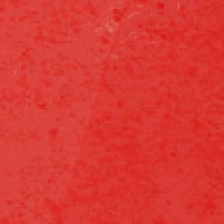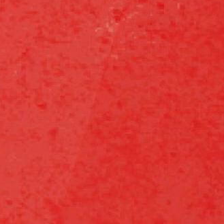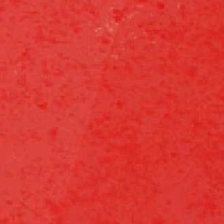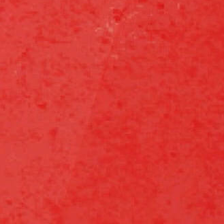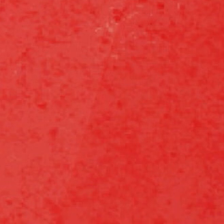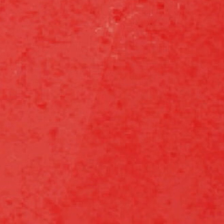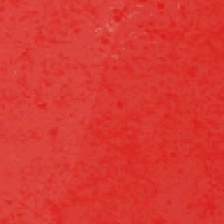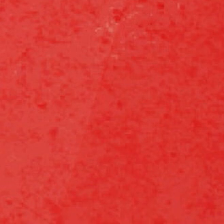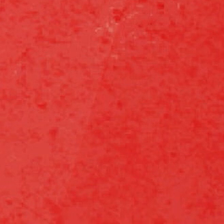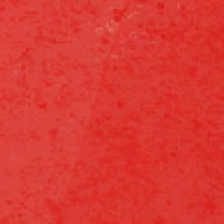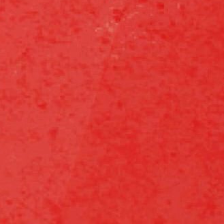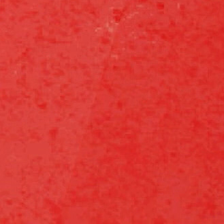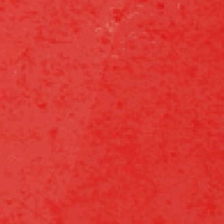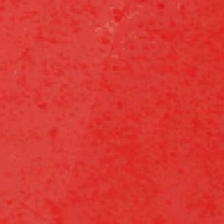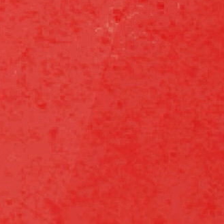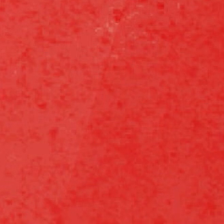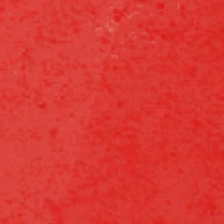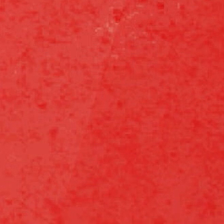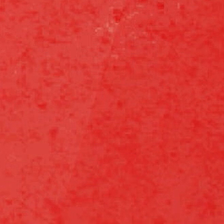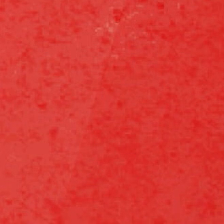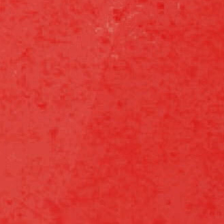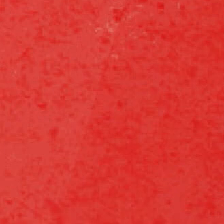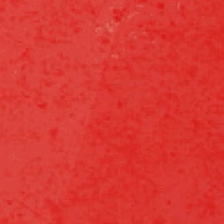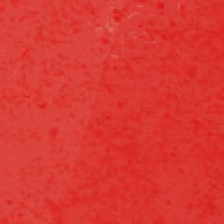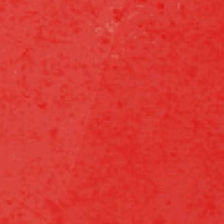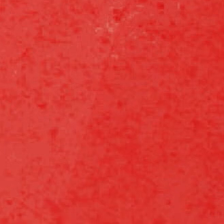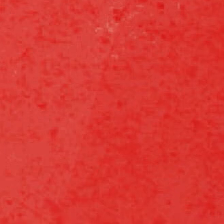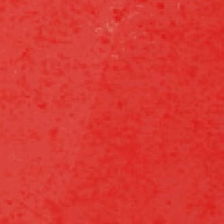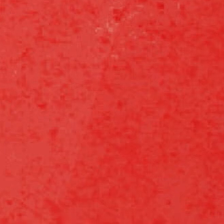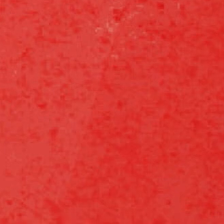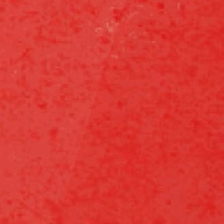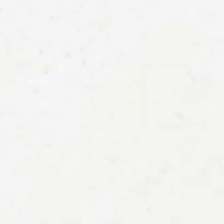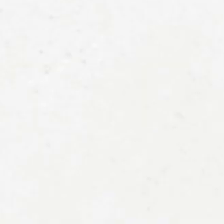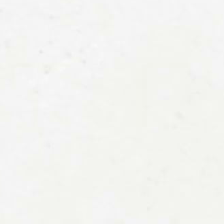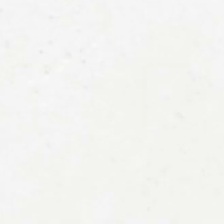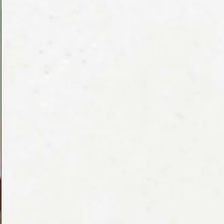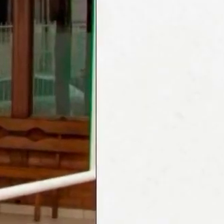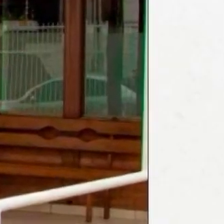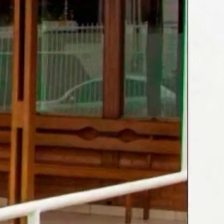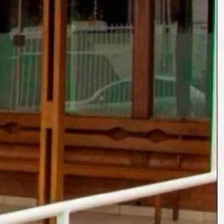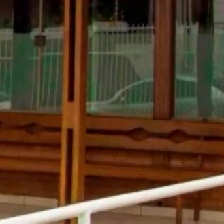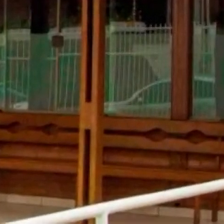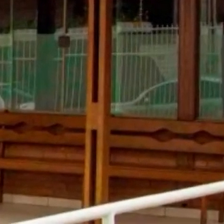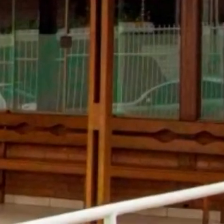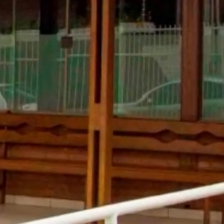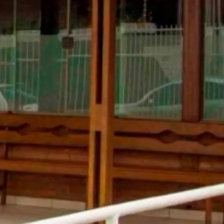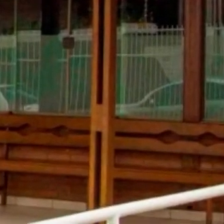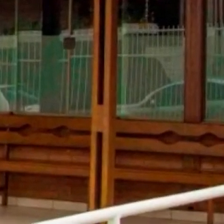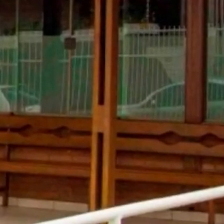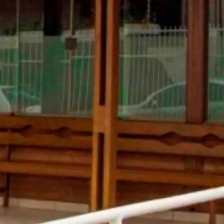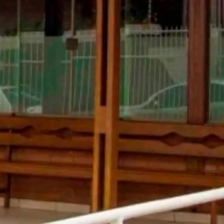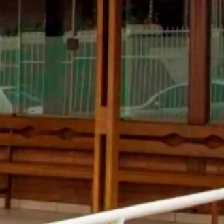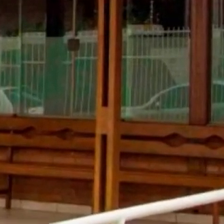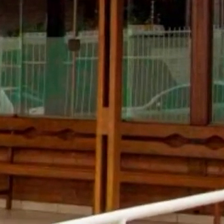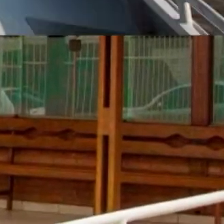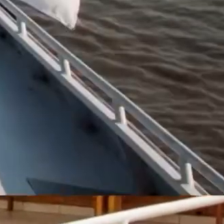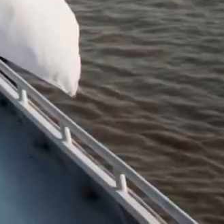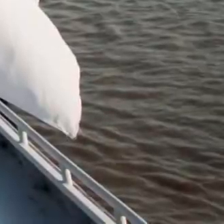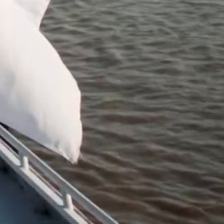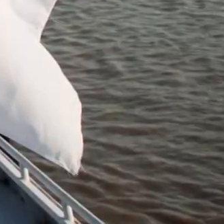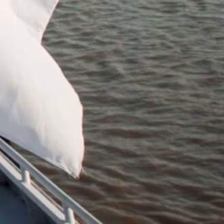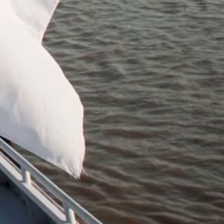adolescentes, organização e método, acessibilidade, ciência e fé, entre outros assuntos relacionados à missão